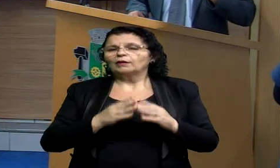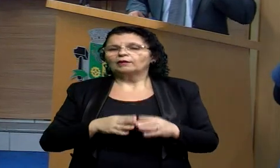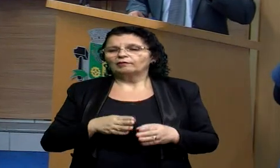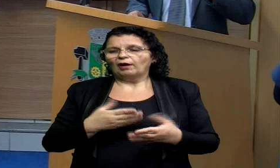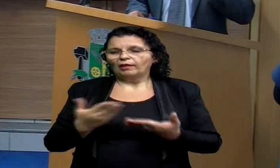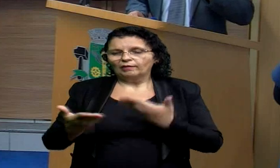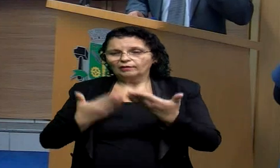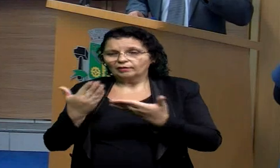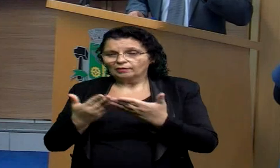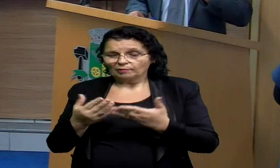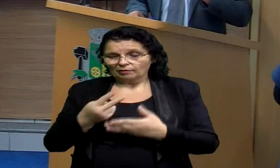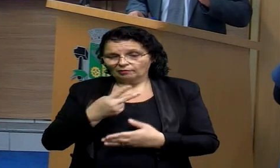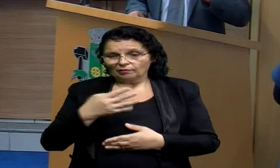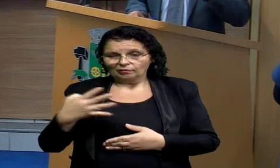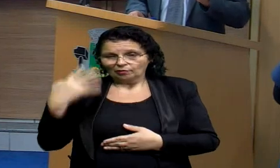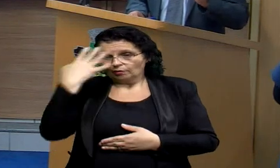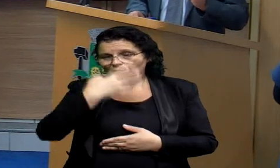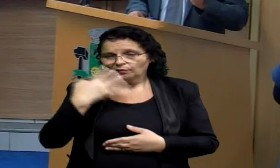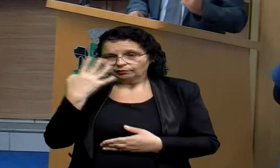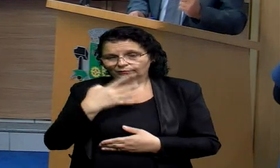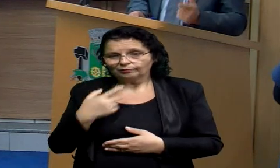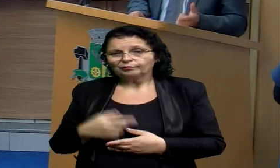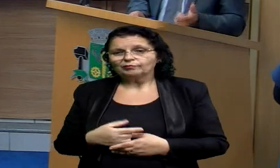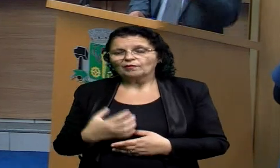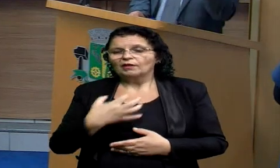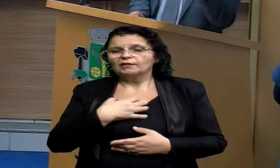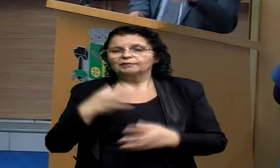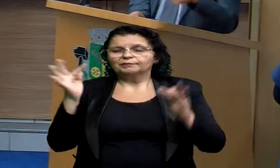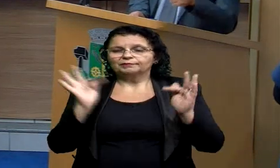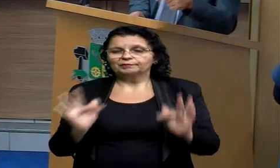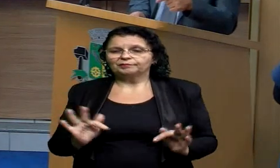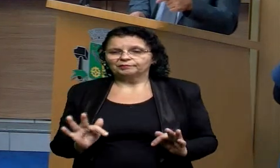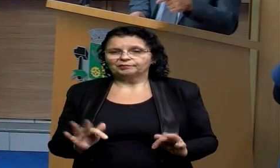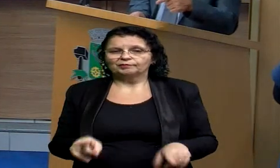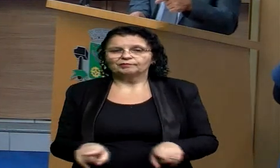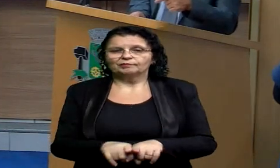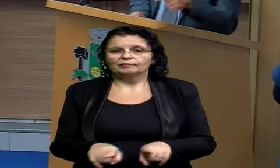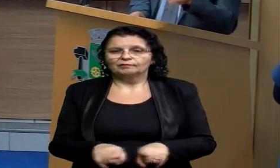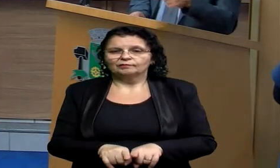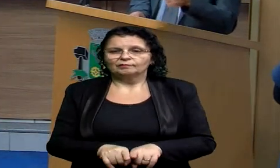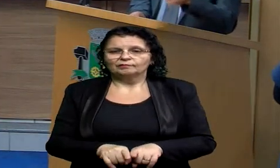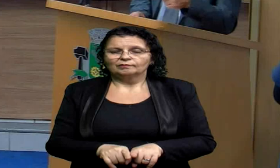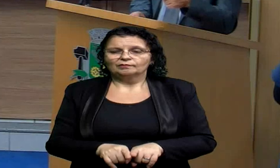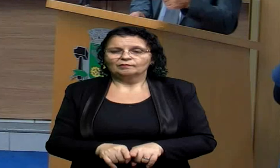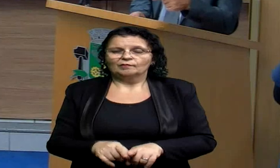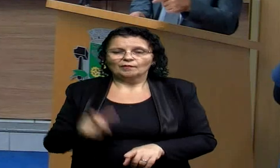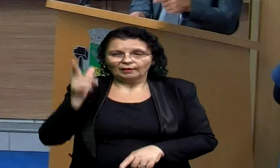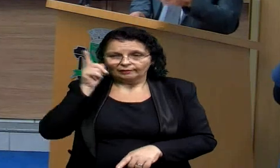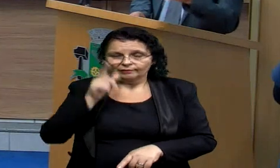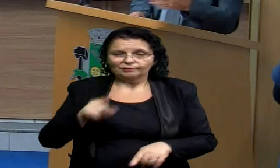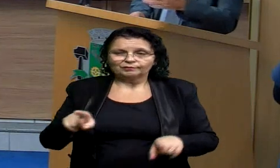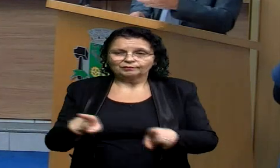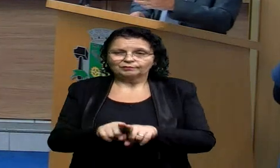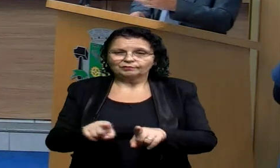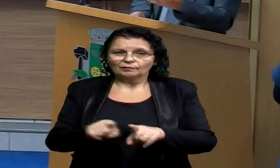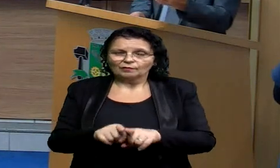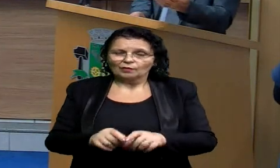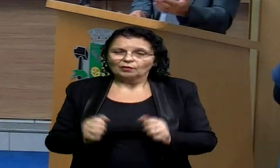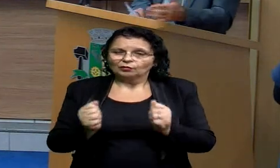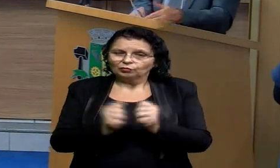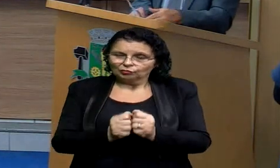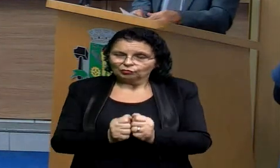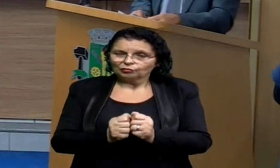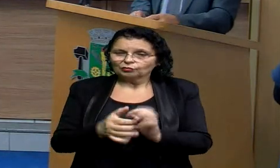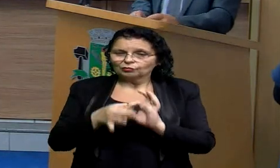obra está bem adiantada a gente fica muito feliz por isso e outra coisa delb nós conseguimos também juntamente com a